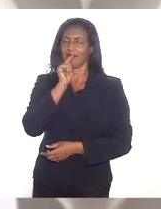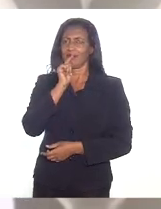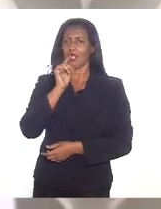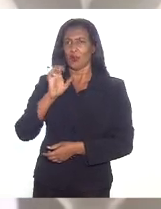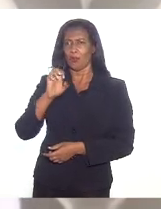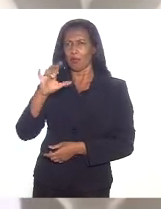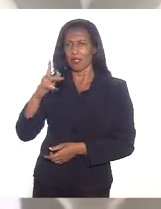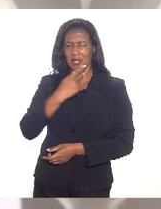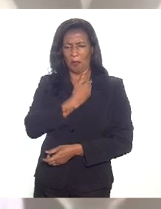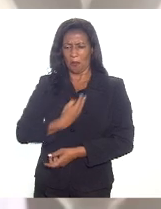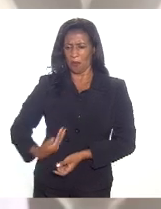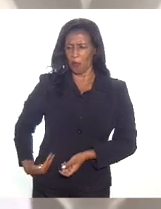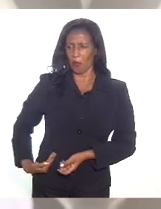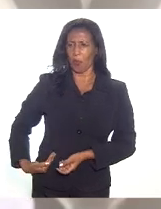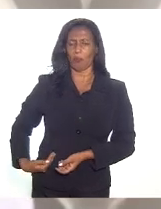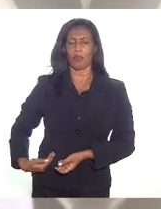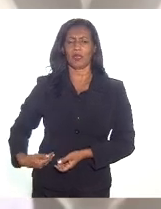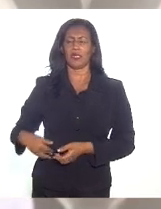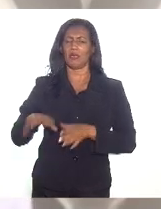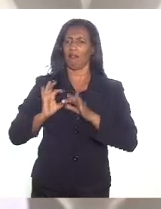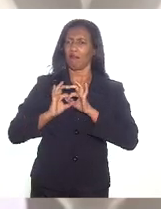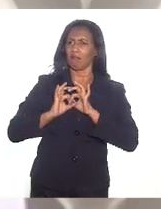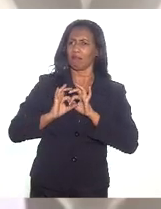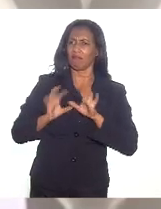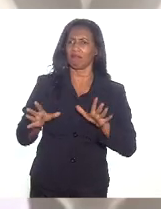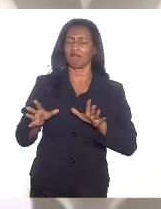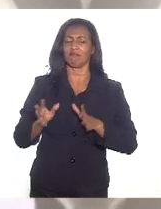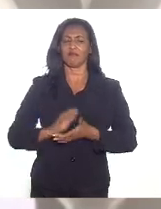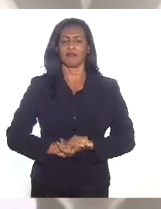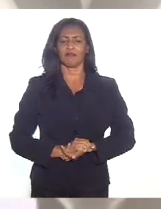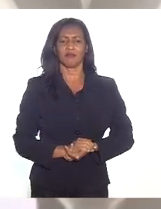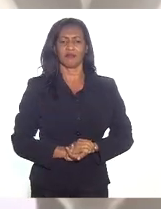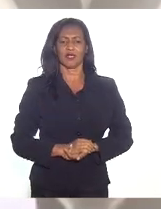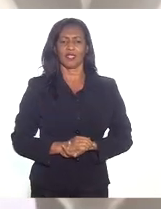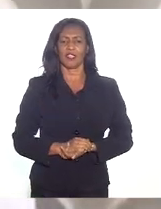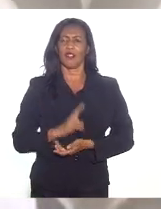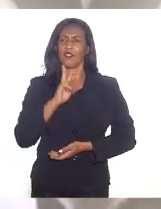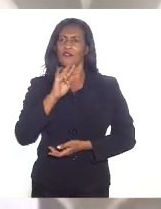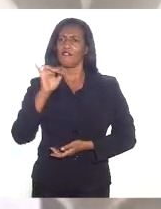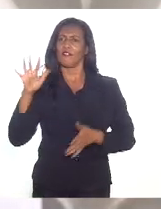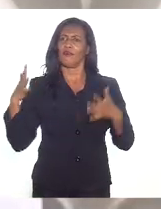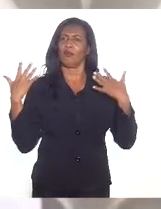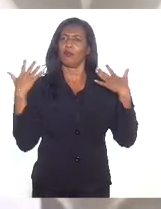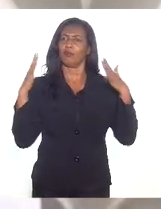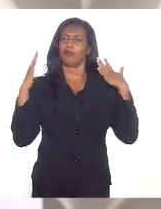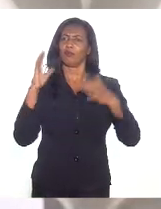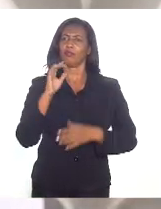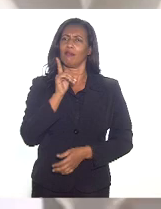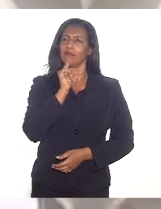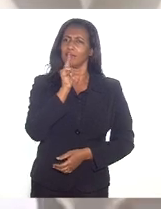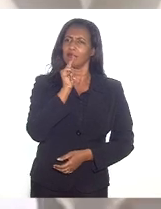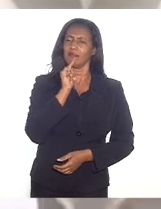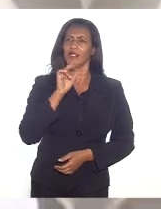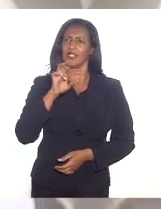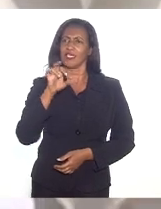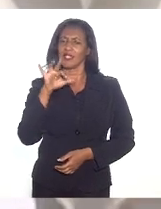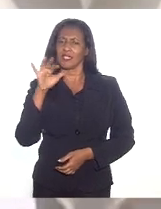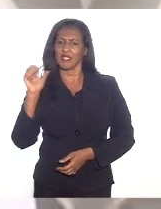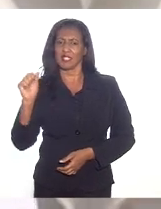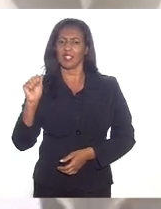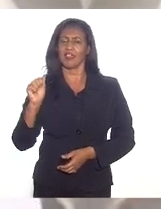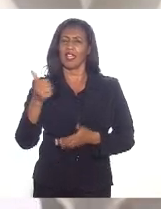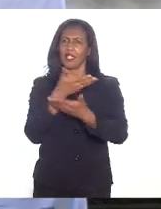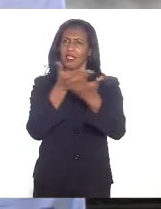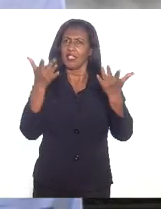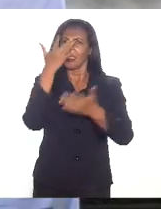pública, indivisível, independente e técnica. Viva a CEDAE e aplausos aos bravos